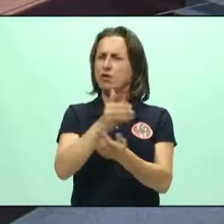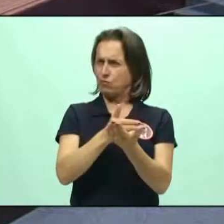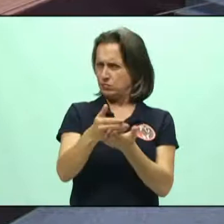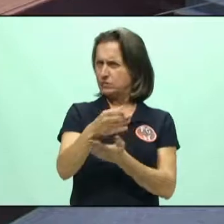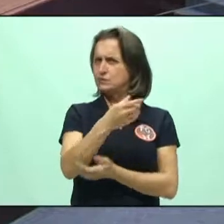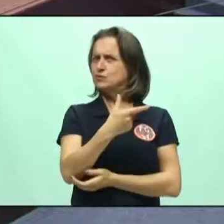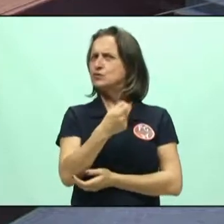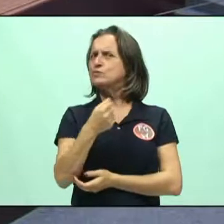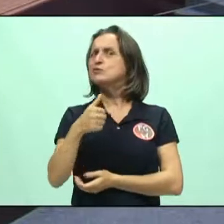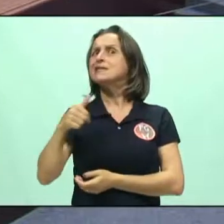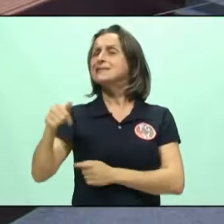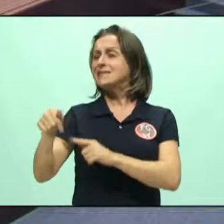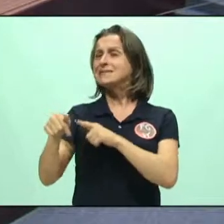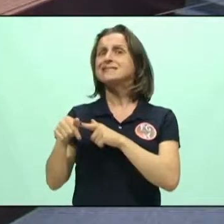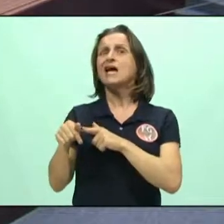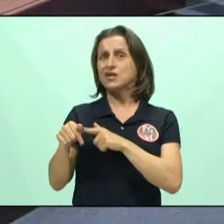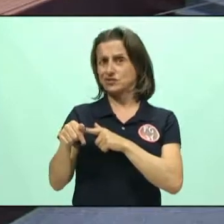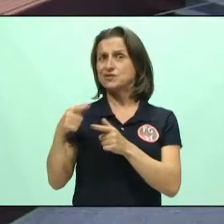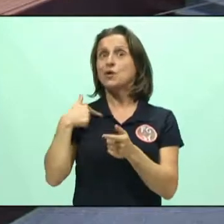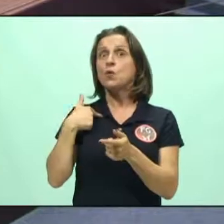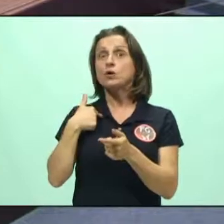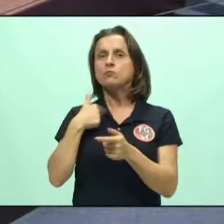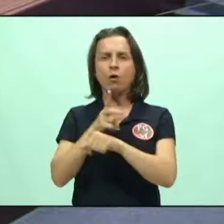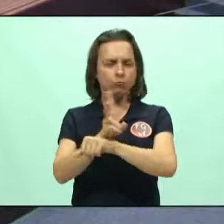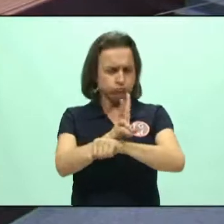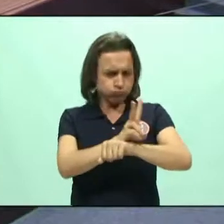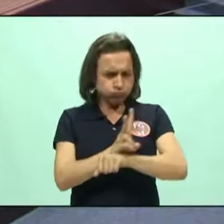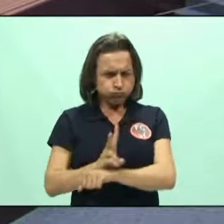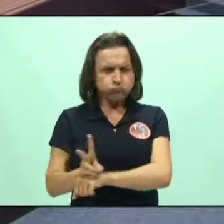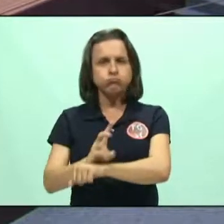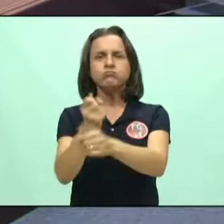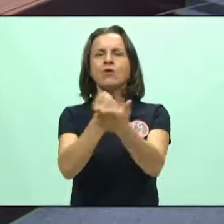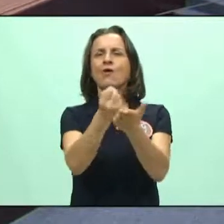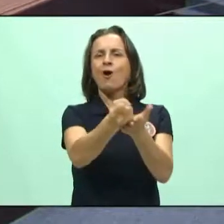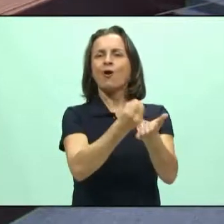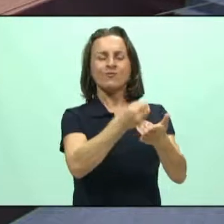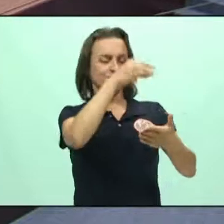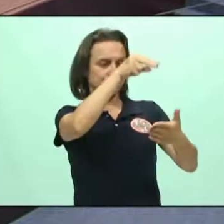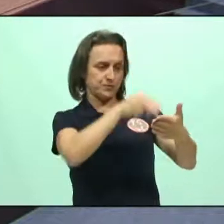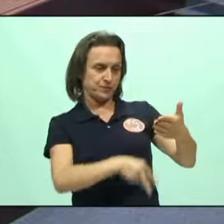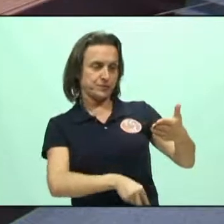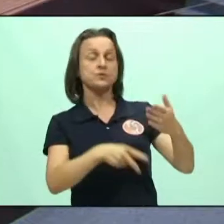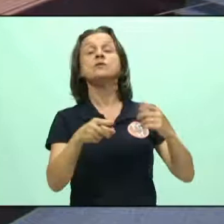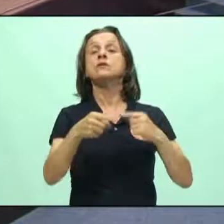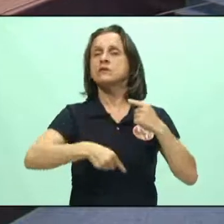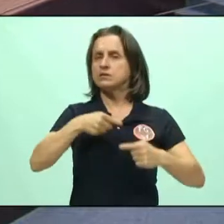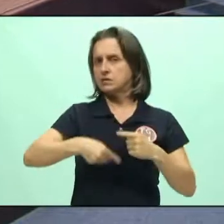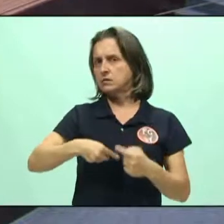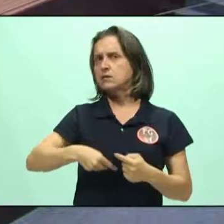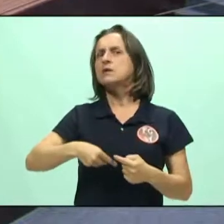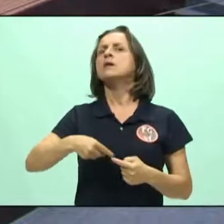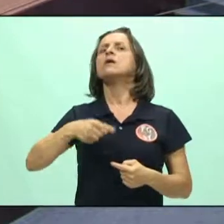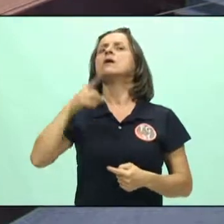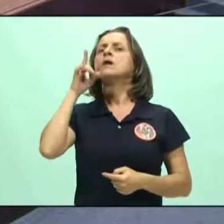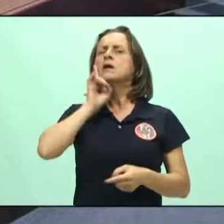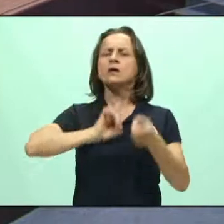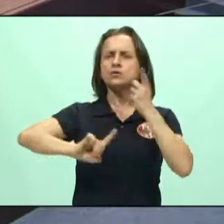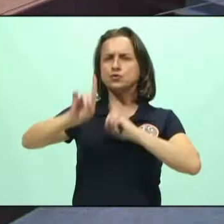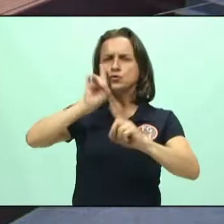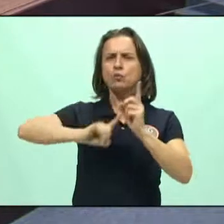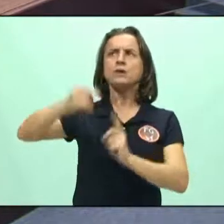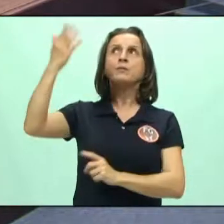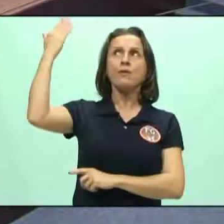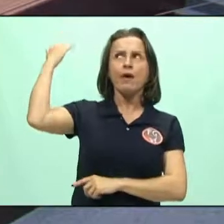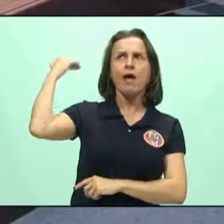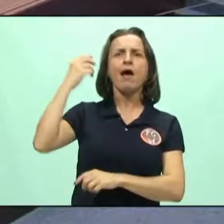2017 quando eu fiz a fiscalização em cima desse contrato E aí nós descobrimos lá na época em 2017